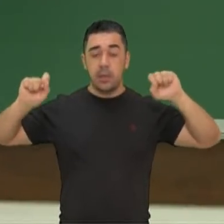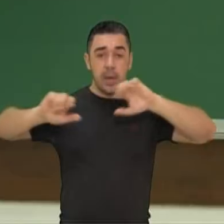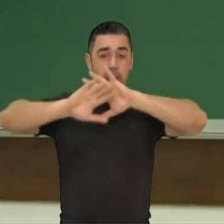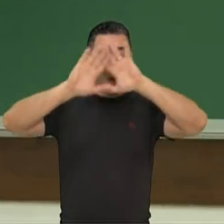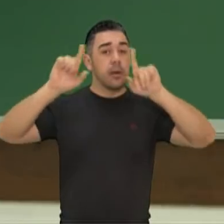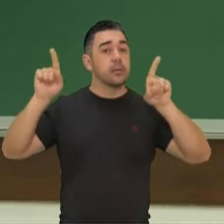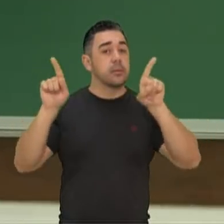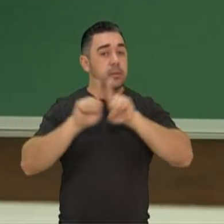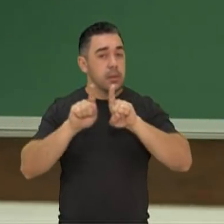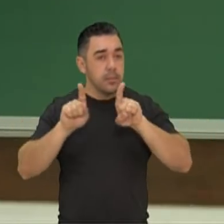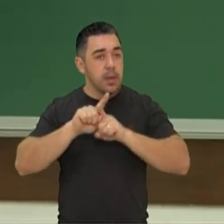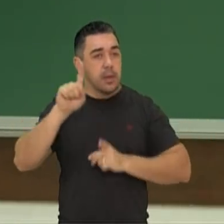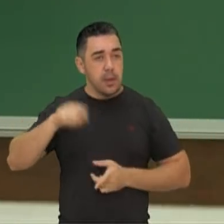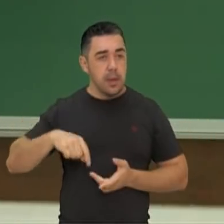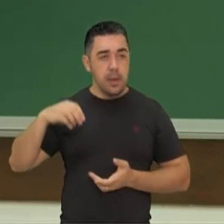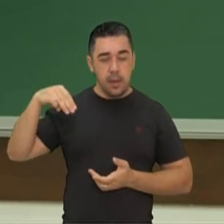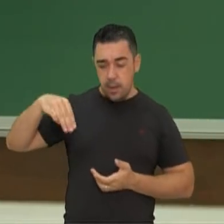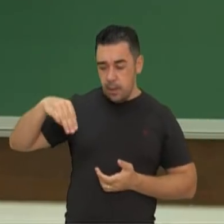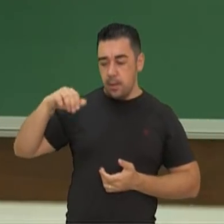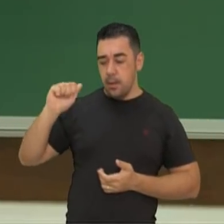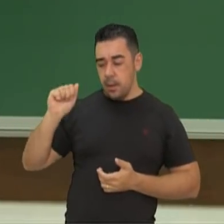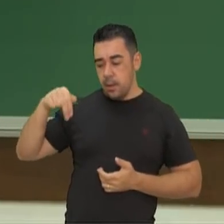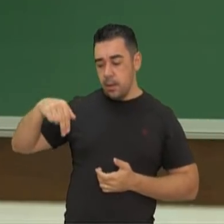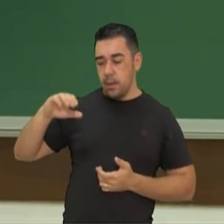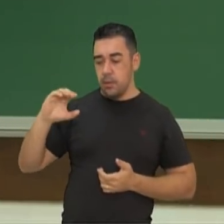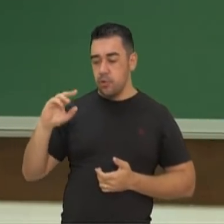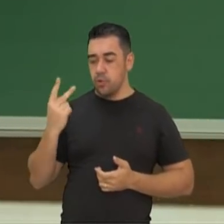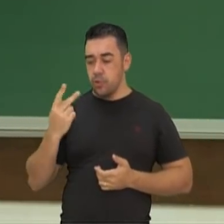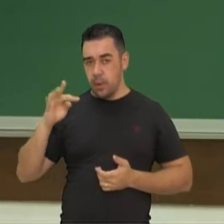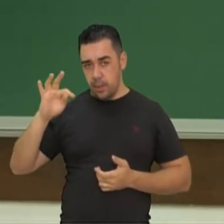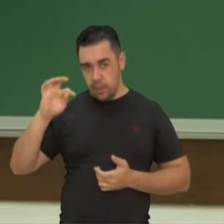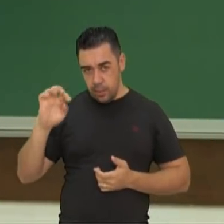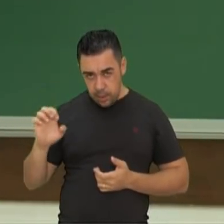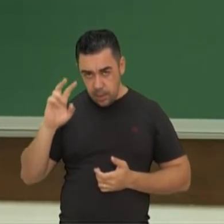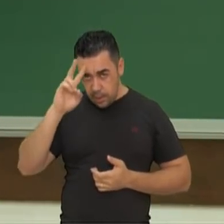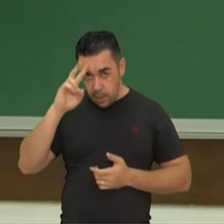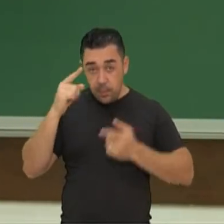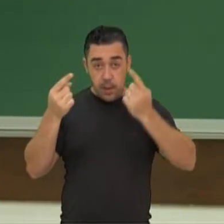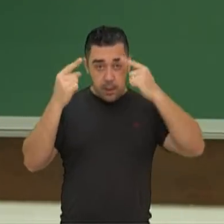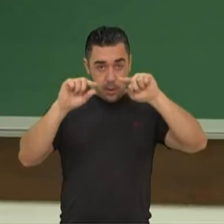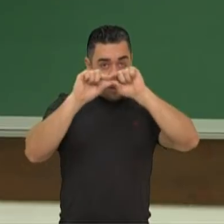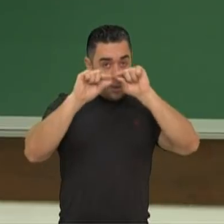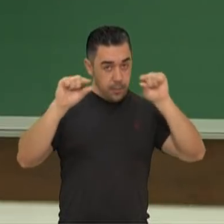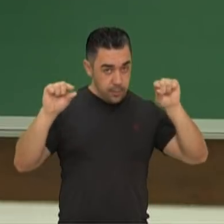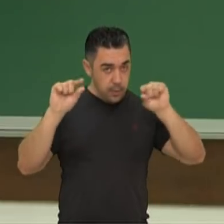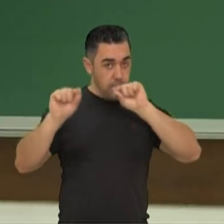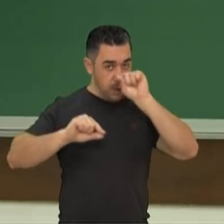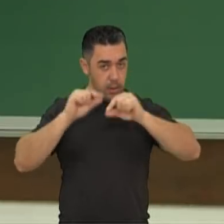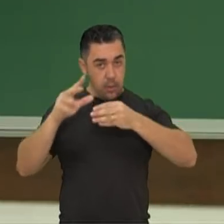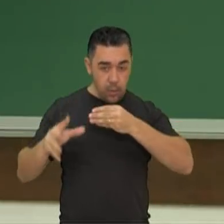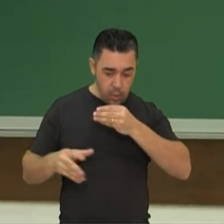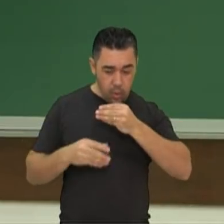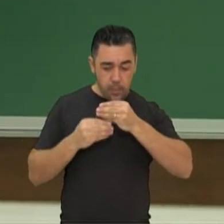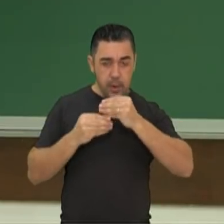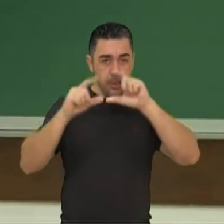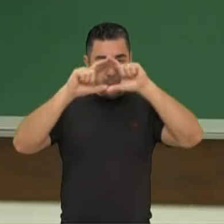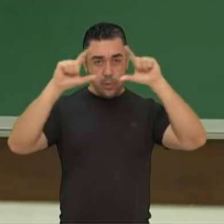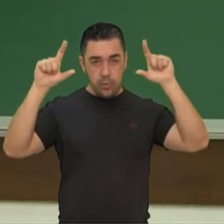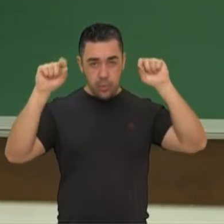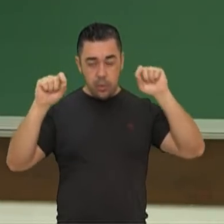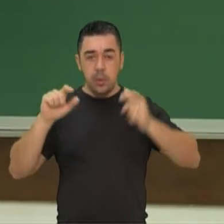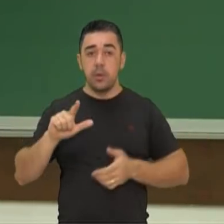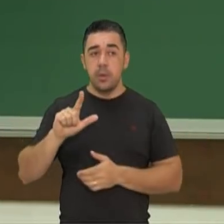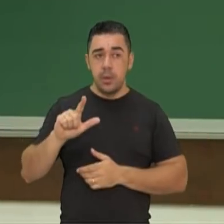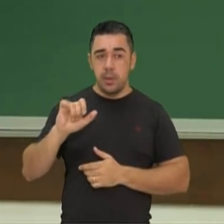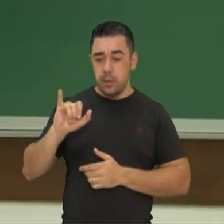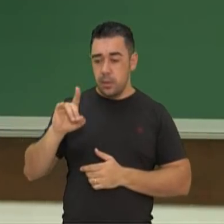é uma manchete. Então, você fala título, a manchete é a mesma coisa. Lembram da linha fina, tá? Linha fina, o lead, que vem